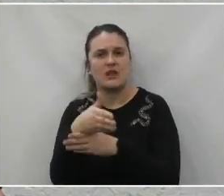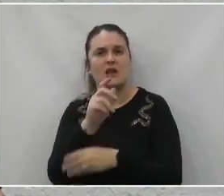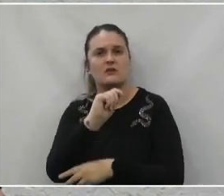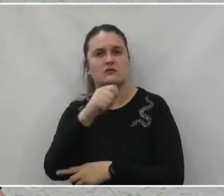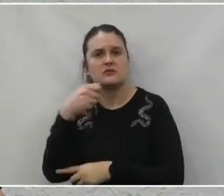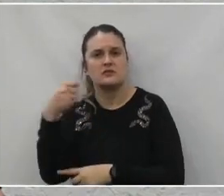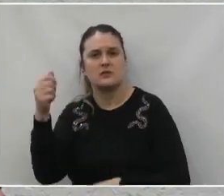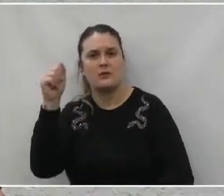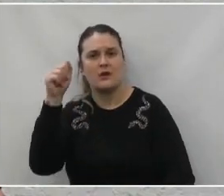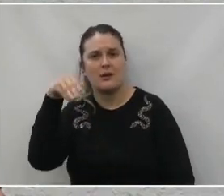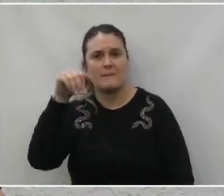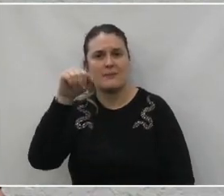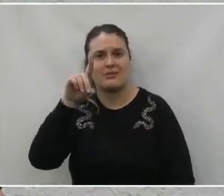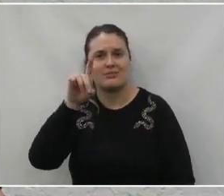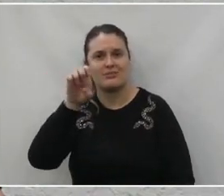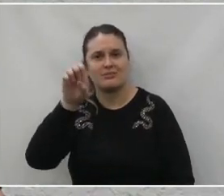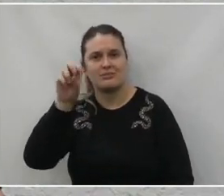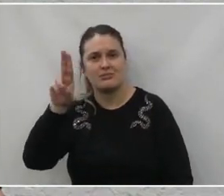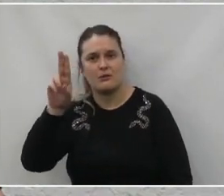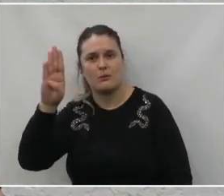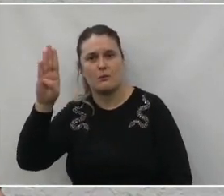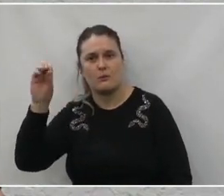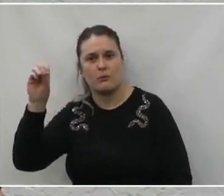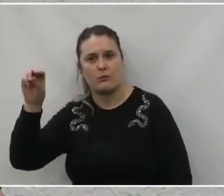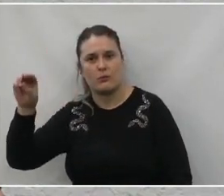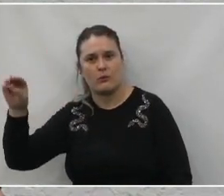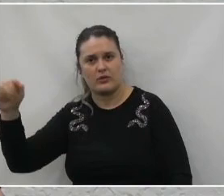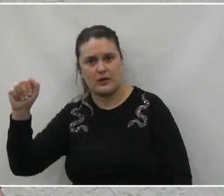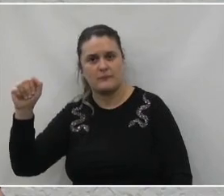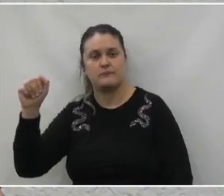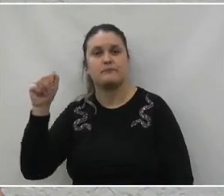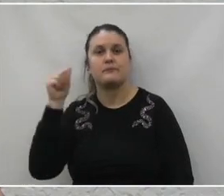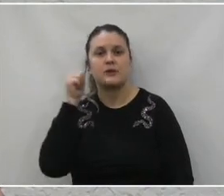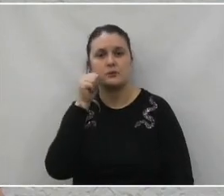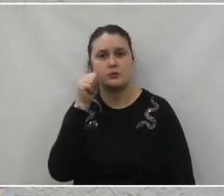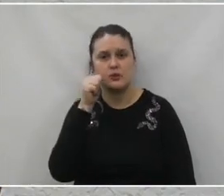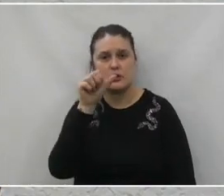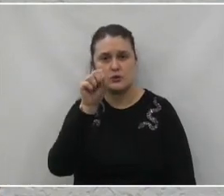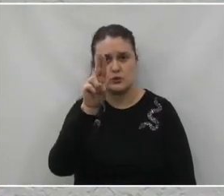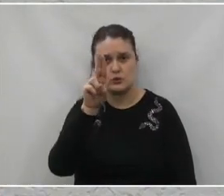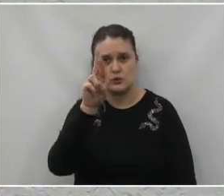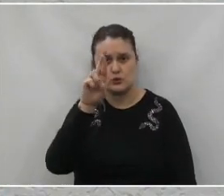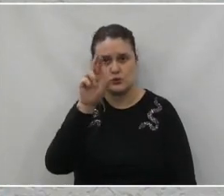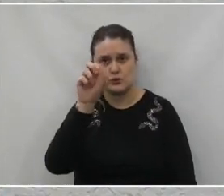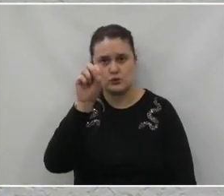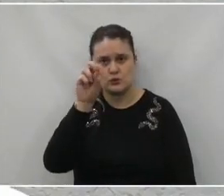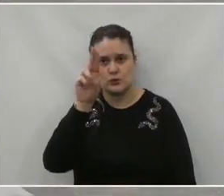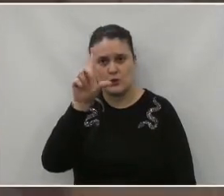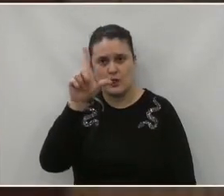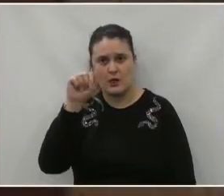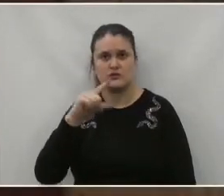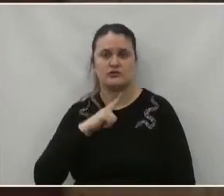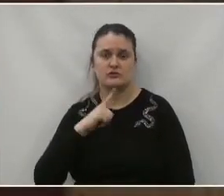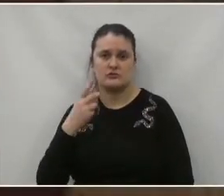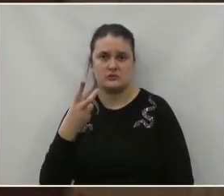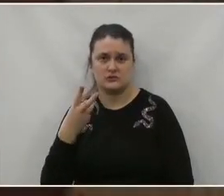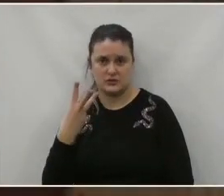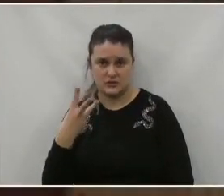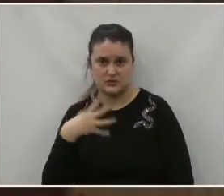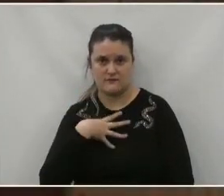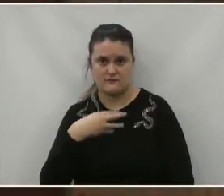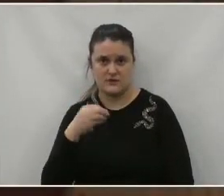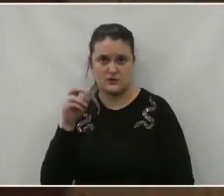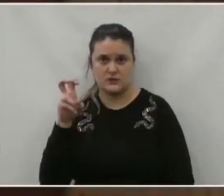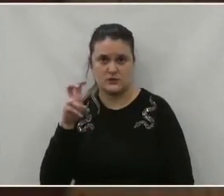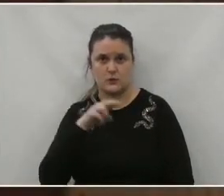Além do companheiro de uma vida toda, Hortz, Úrsula deixa 3 filhos e 5 netos.